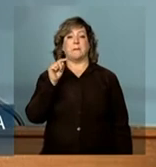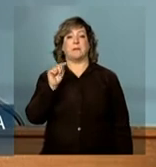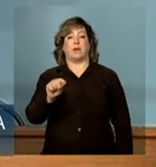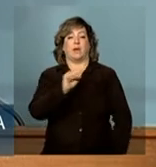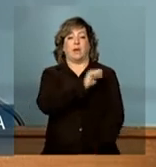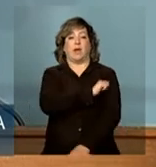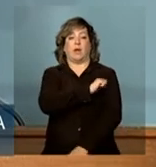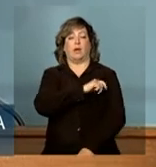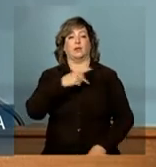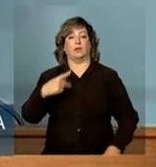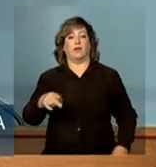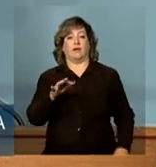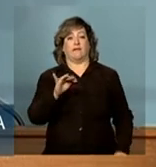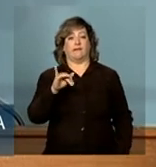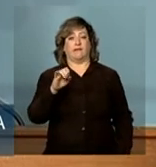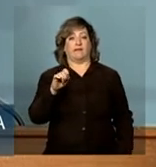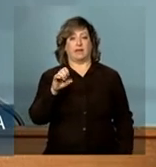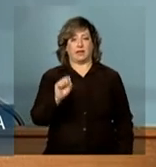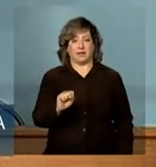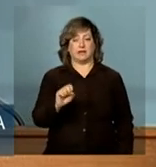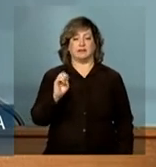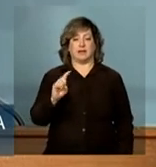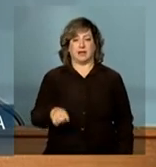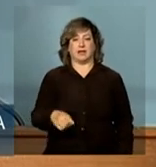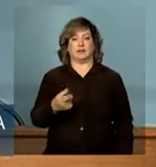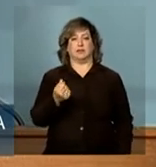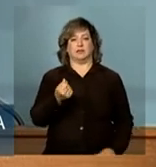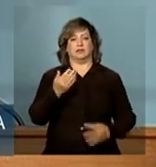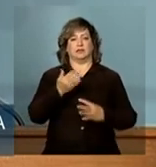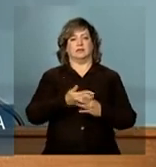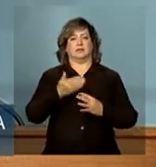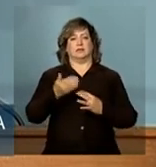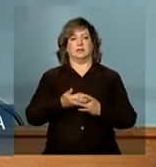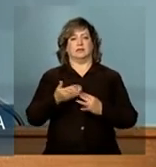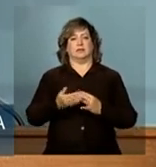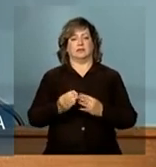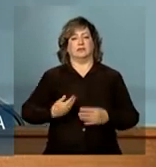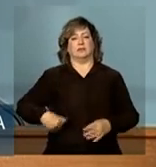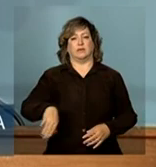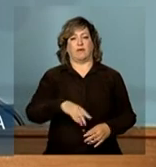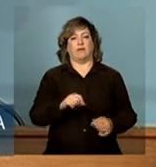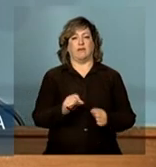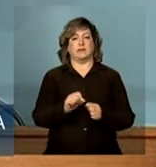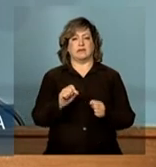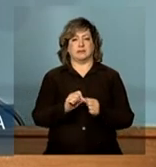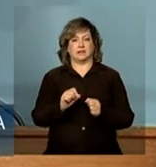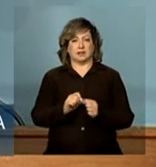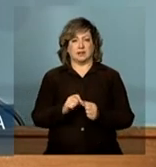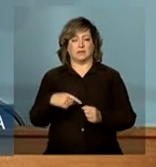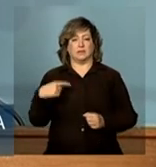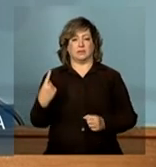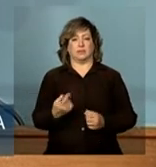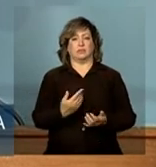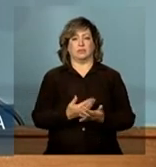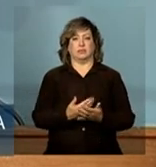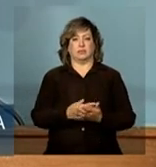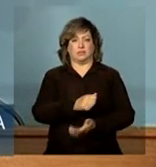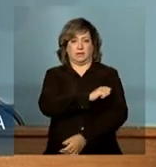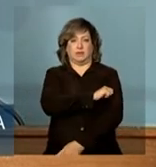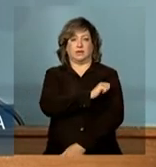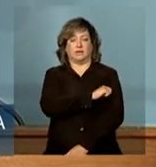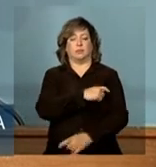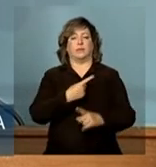do FIES, que é o financiamento que nós fazemos aos estudantes, porque no Brasil